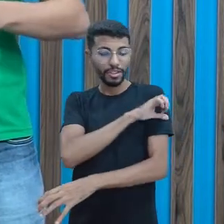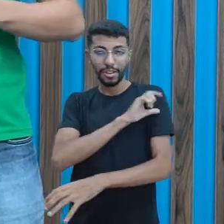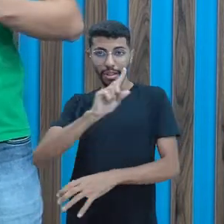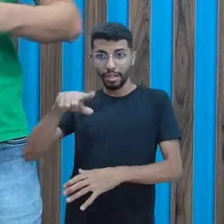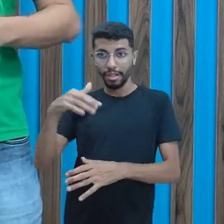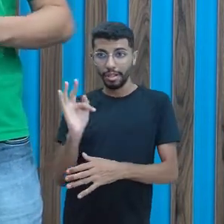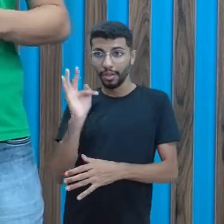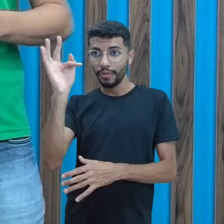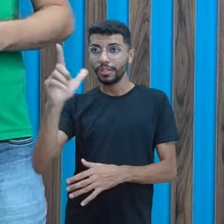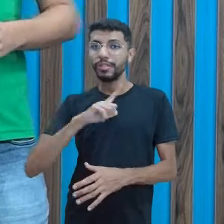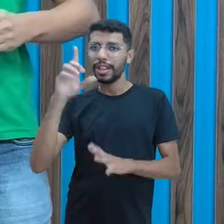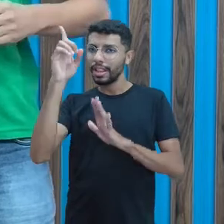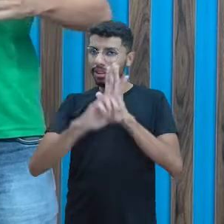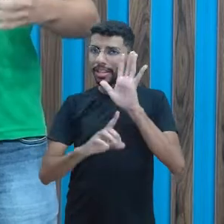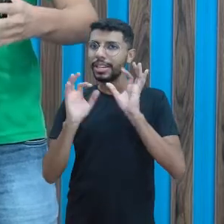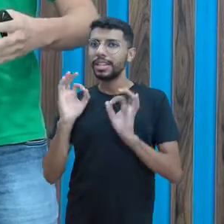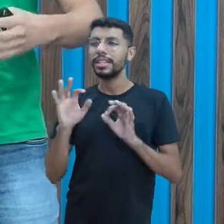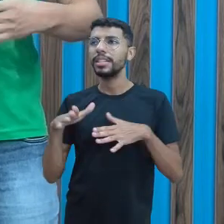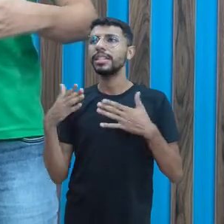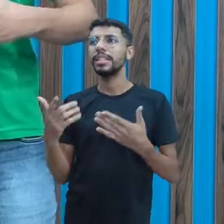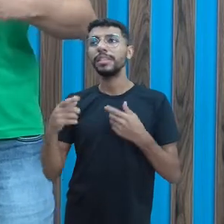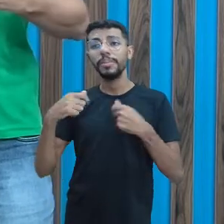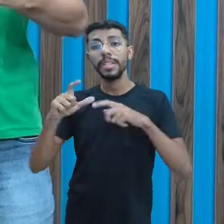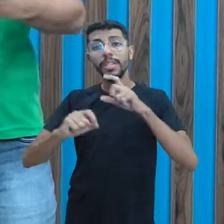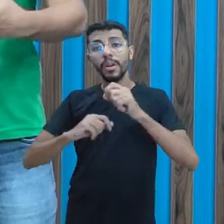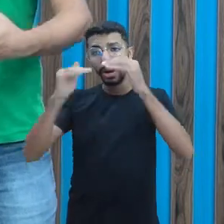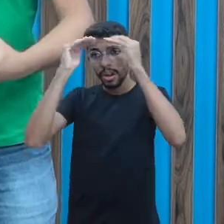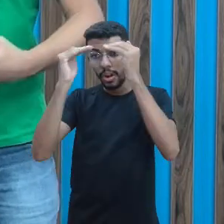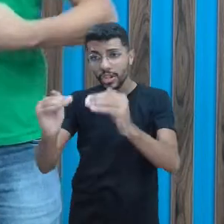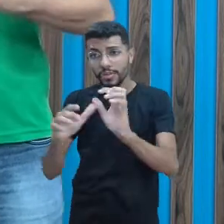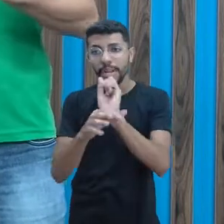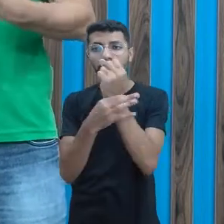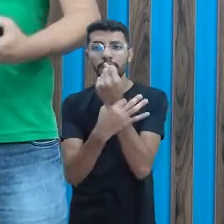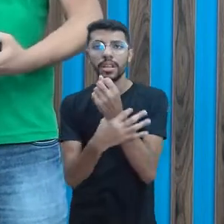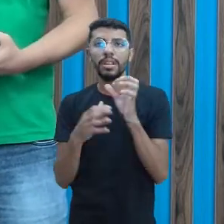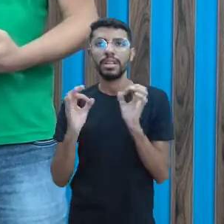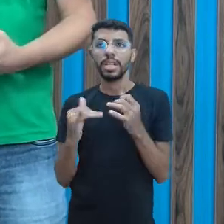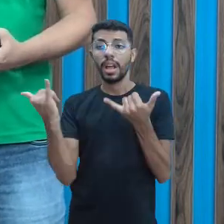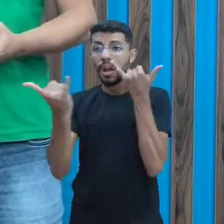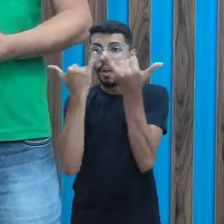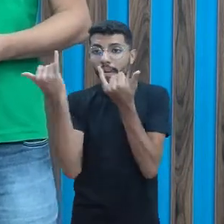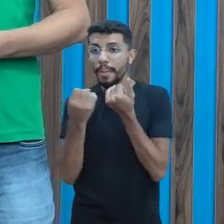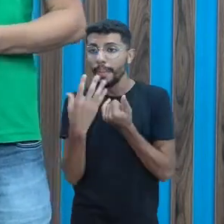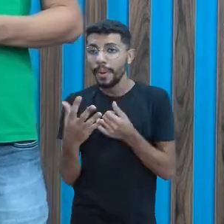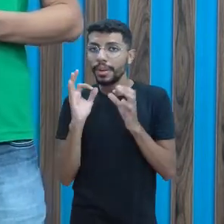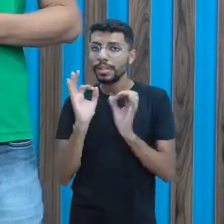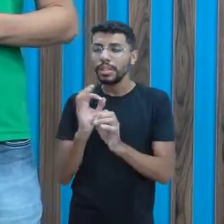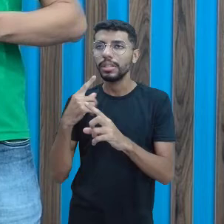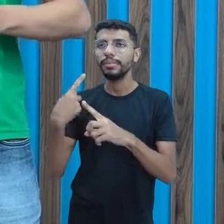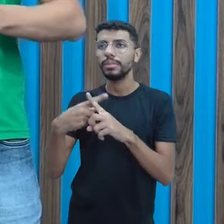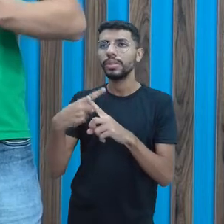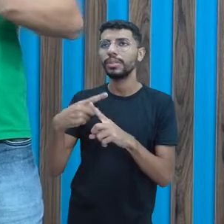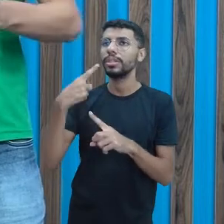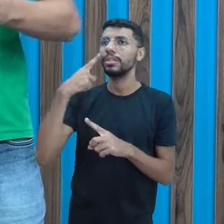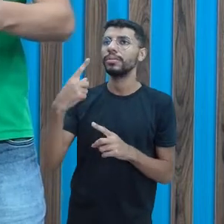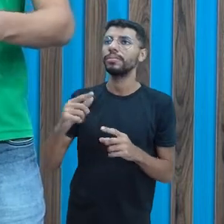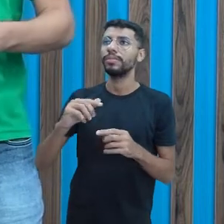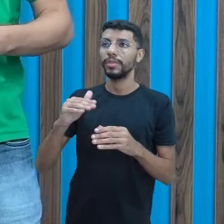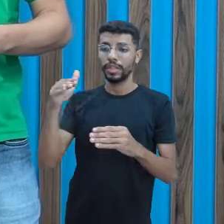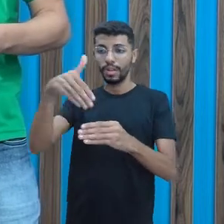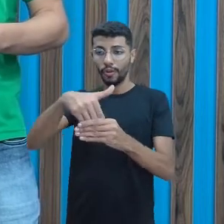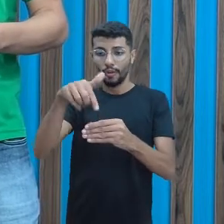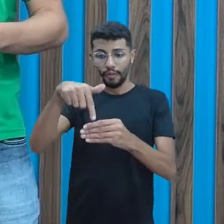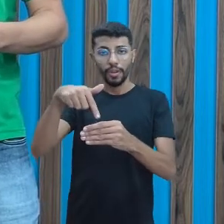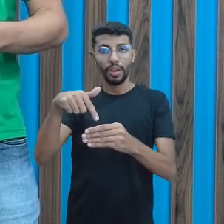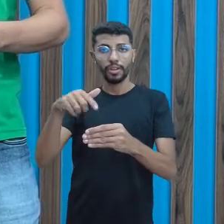a gente sempre exercer isso com muito respeito, né, com segurança, se informando muito bem, porque através do voto a gente